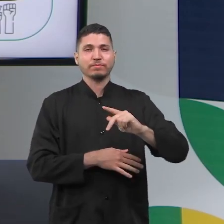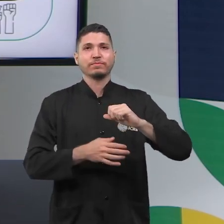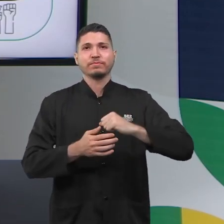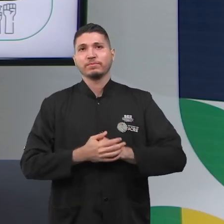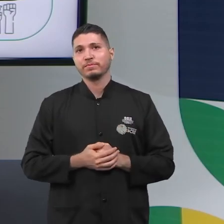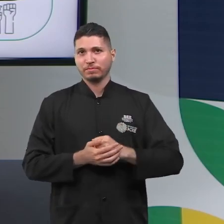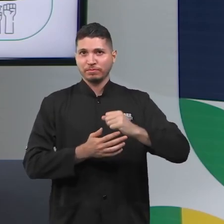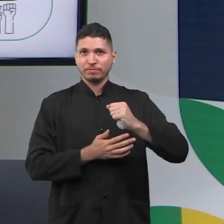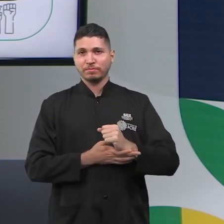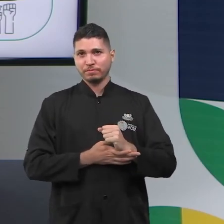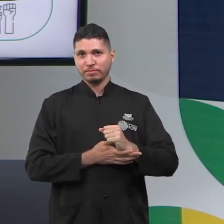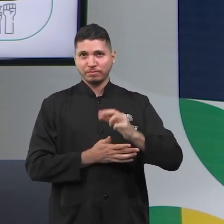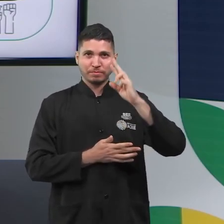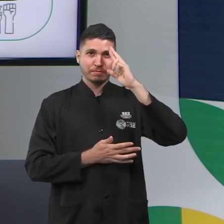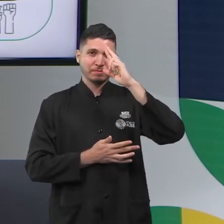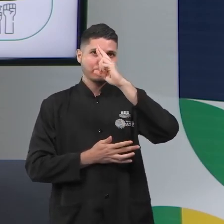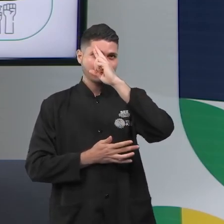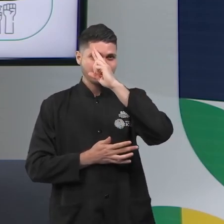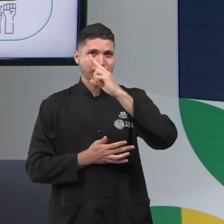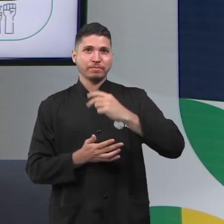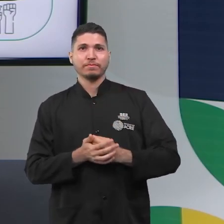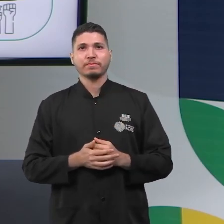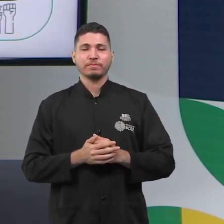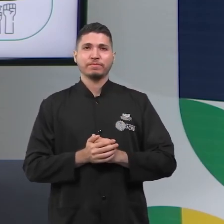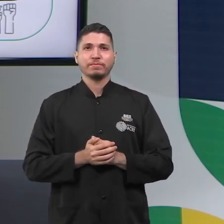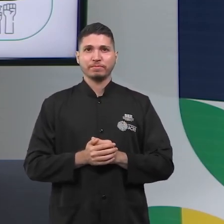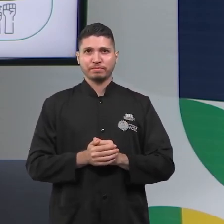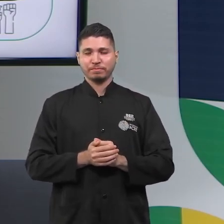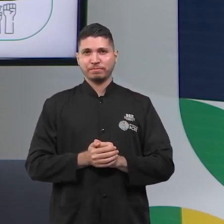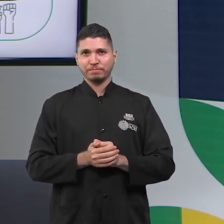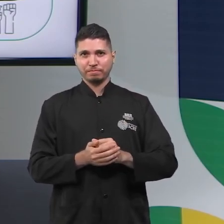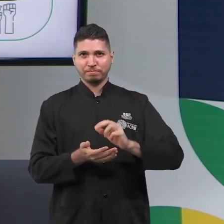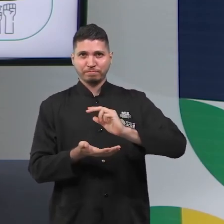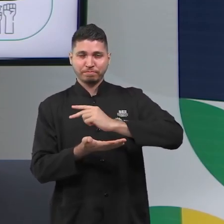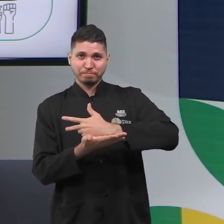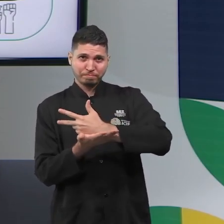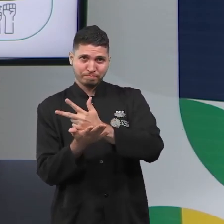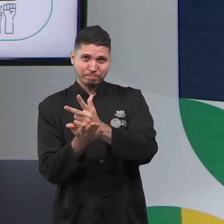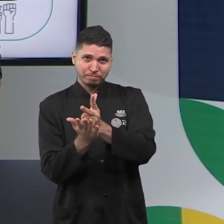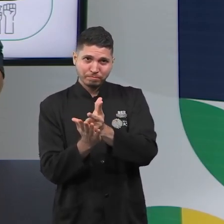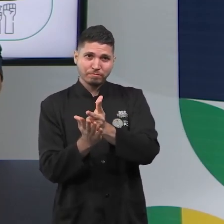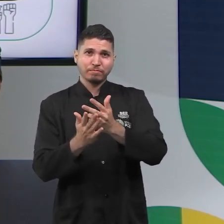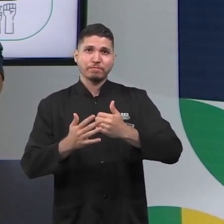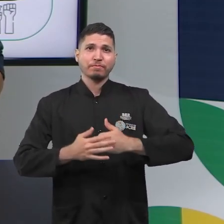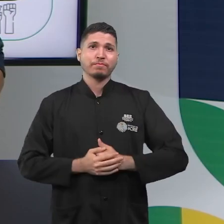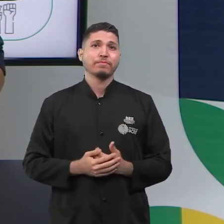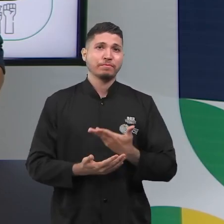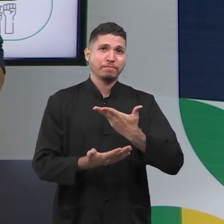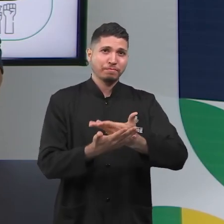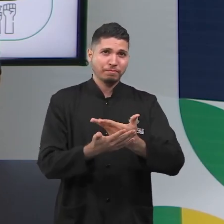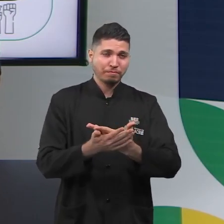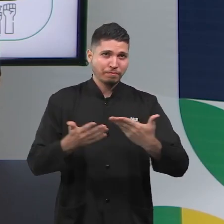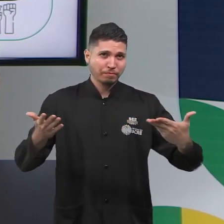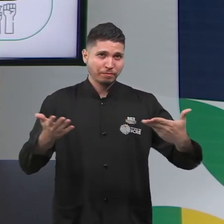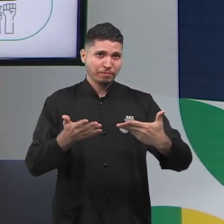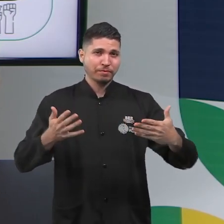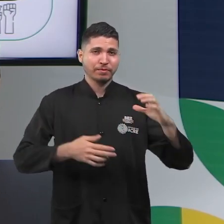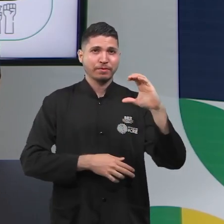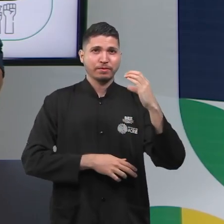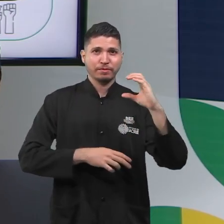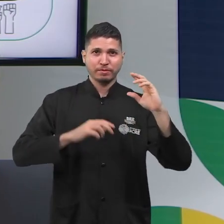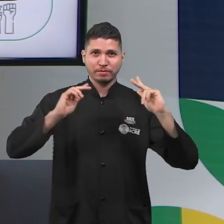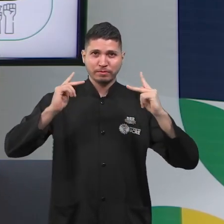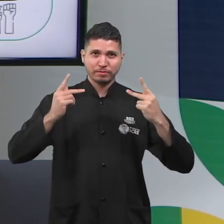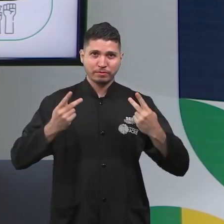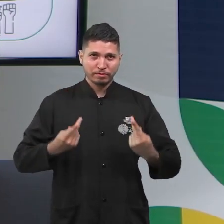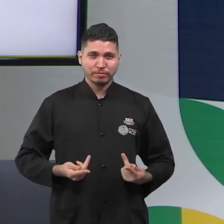uma vez, uma trilha de aprofundamento fantástica para vocês, aqui do Caderno de Ciências Humanas e